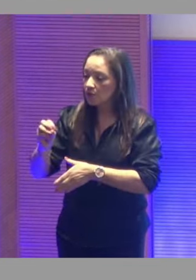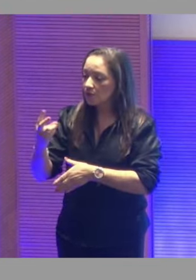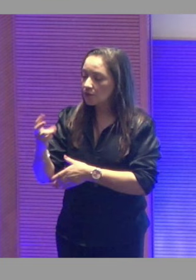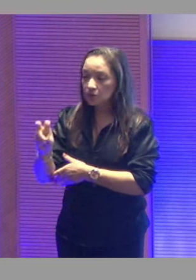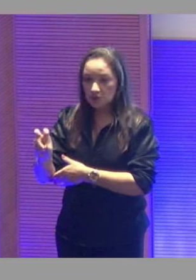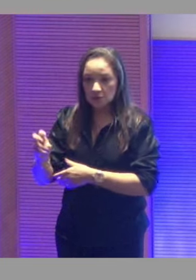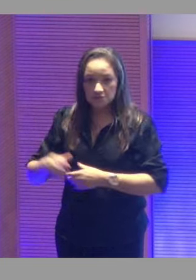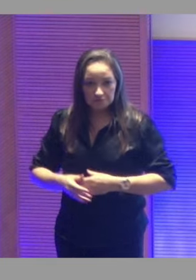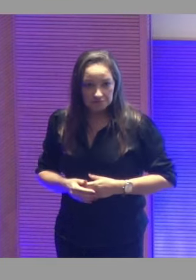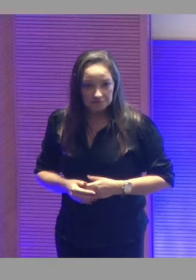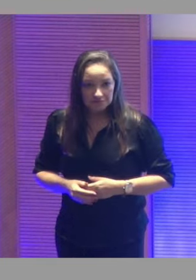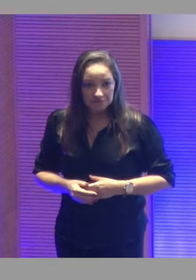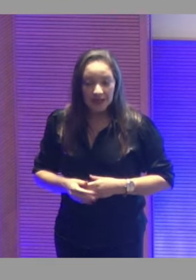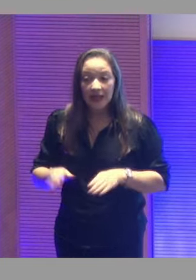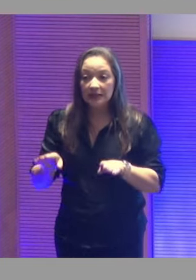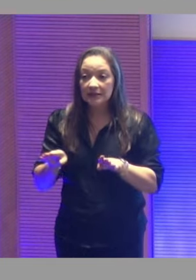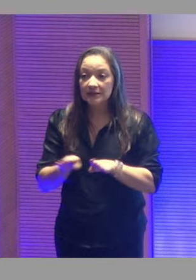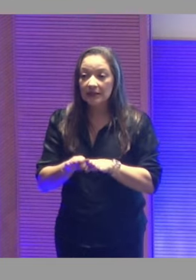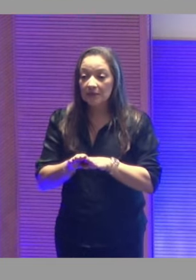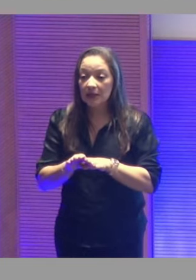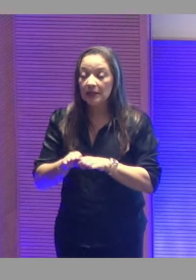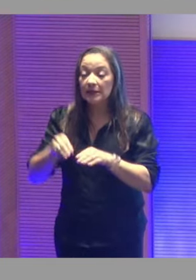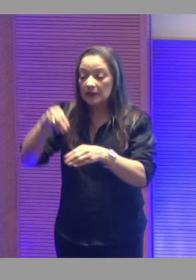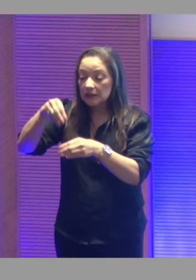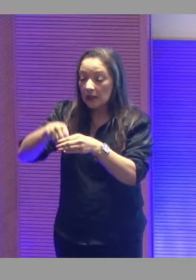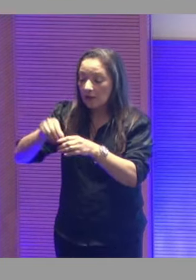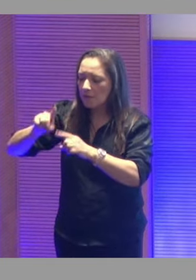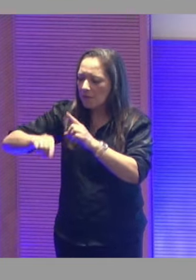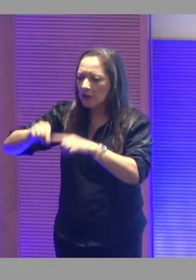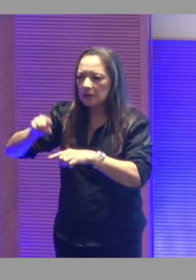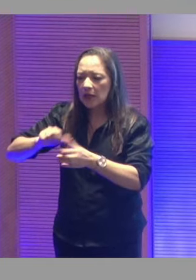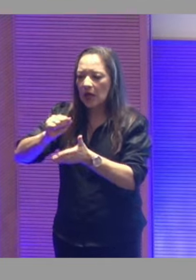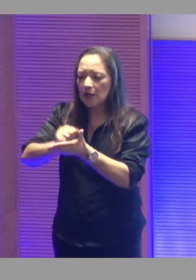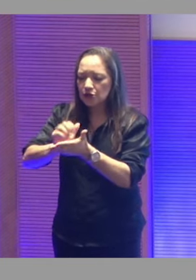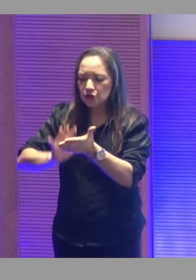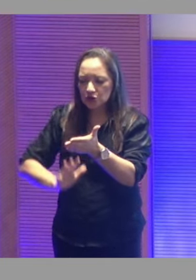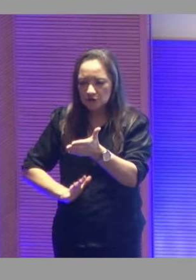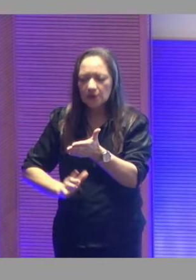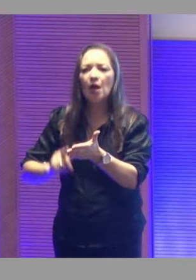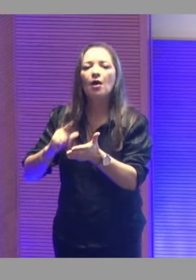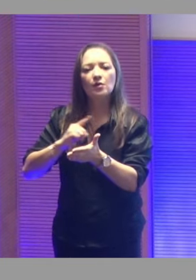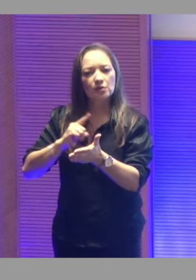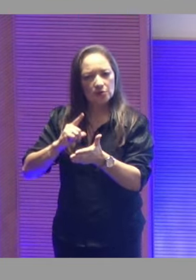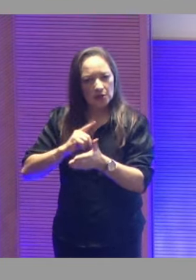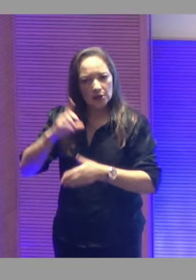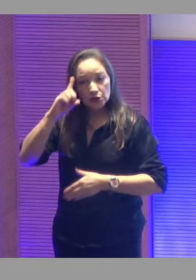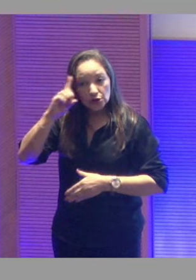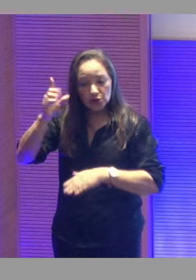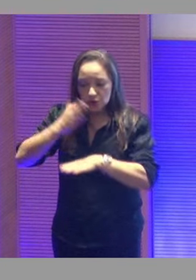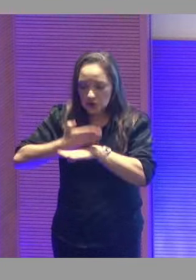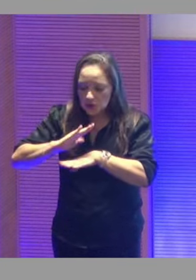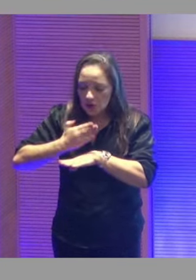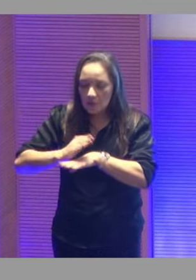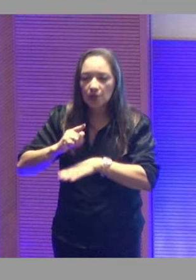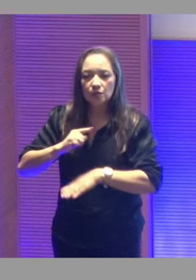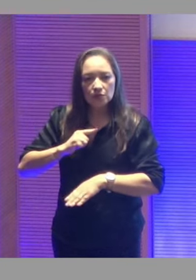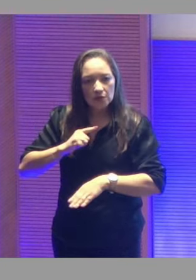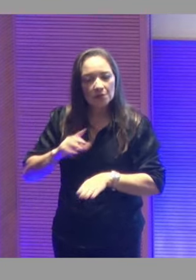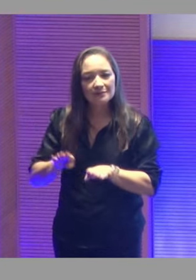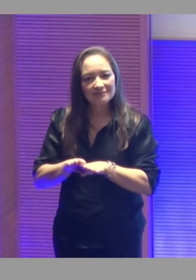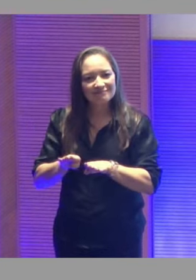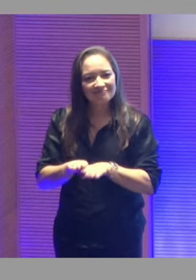2025 já estão nesse material todas as atividades previstas datas para treinamento e